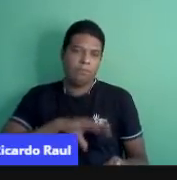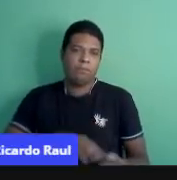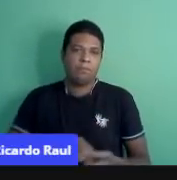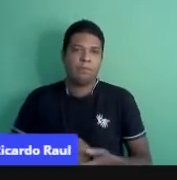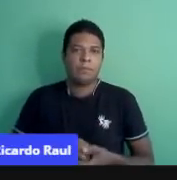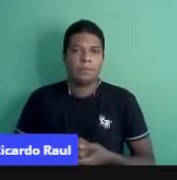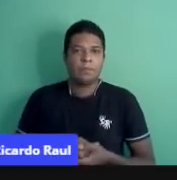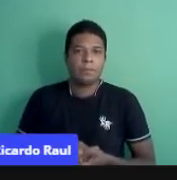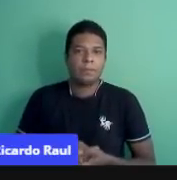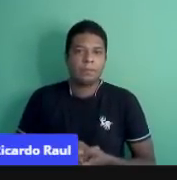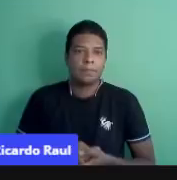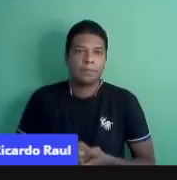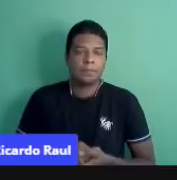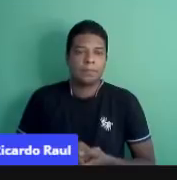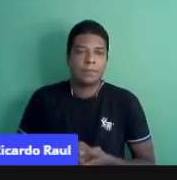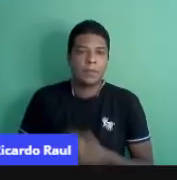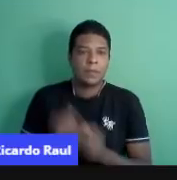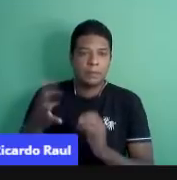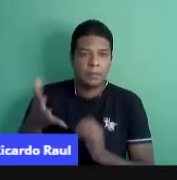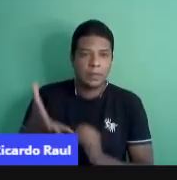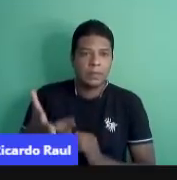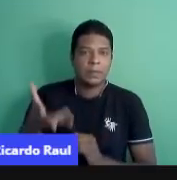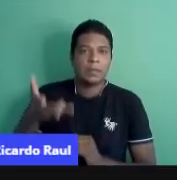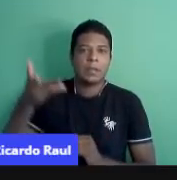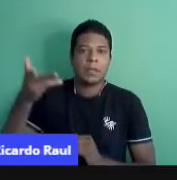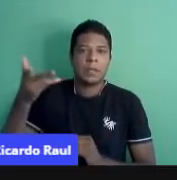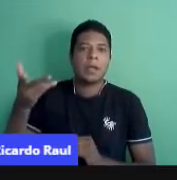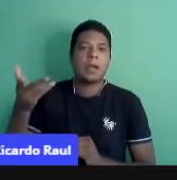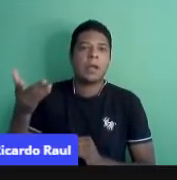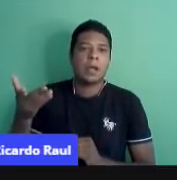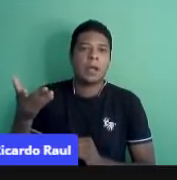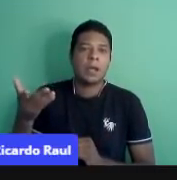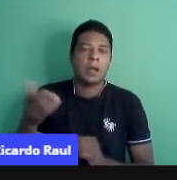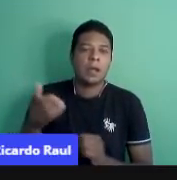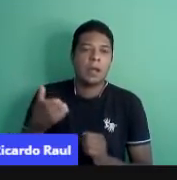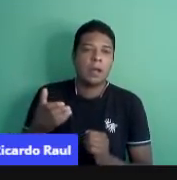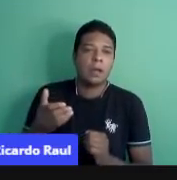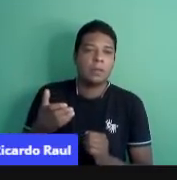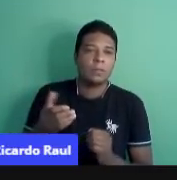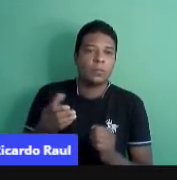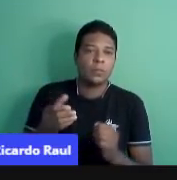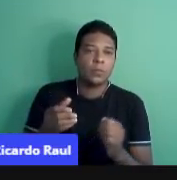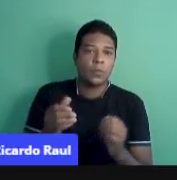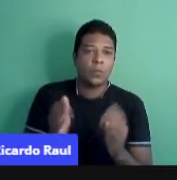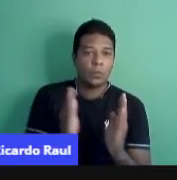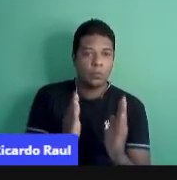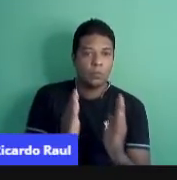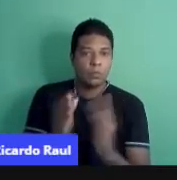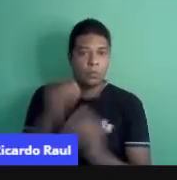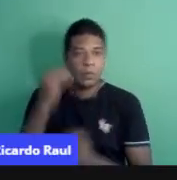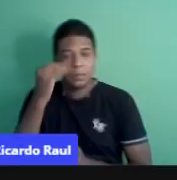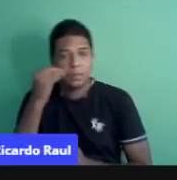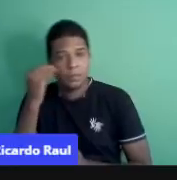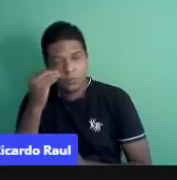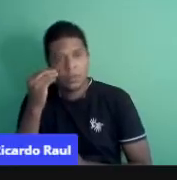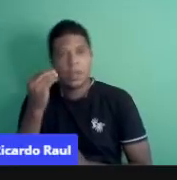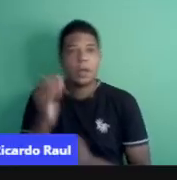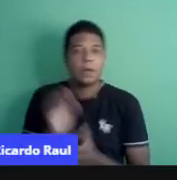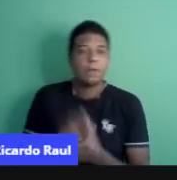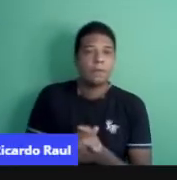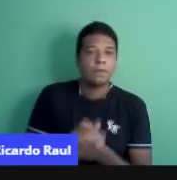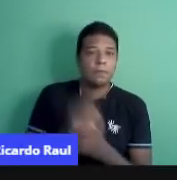Nas questões de habilidades, de campos de experiência, ele já foi formulado como deve